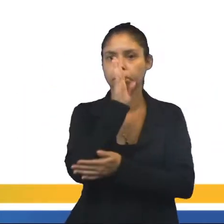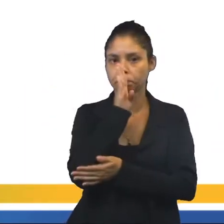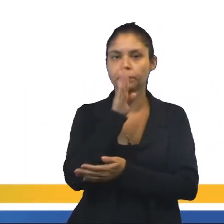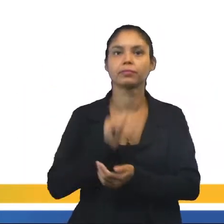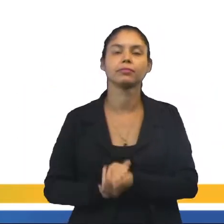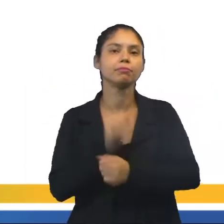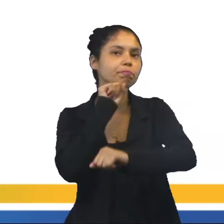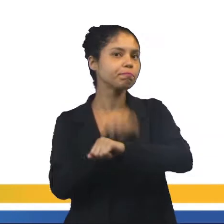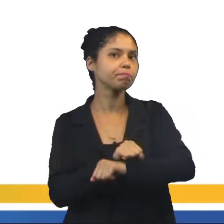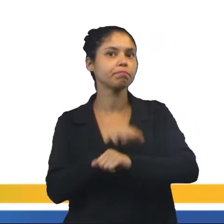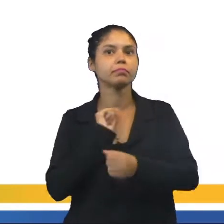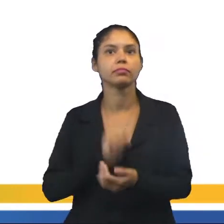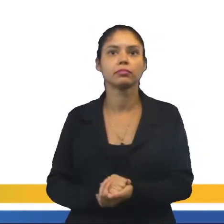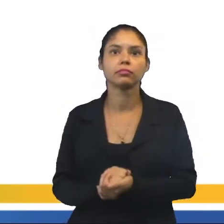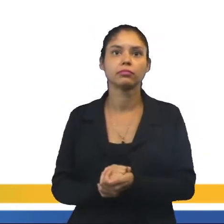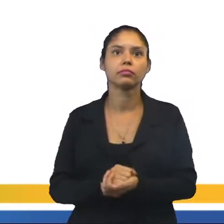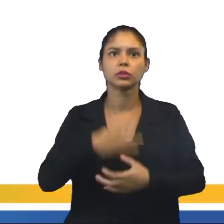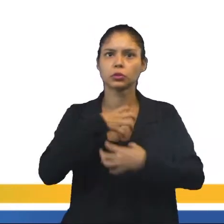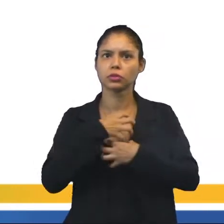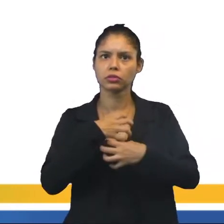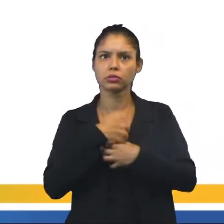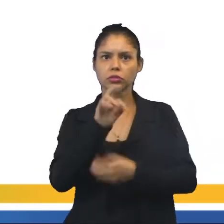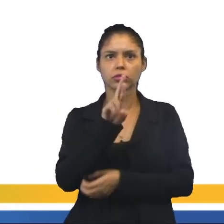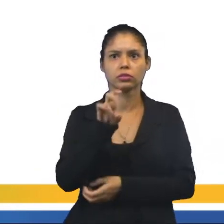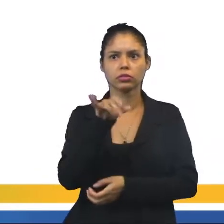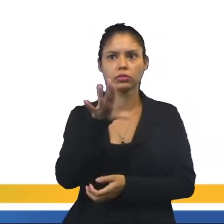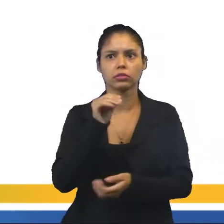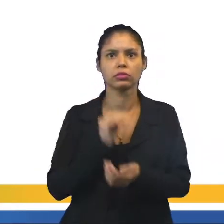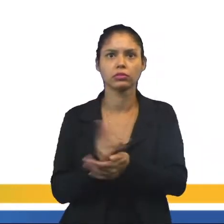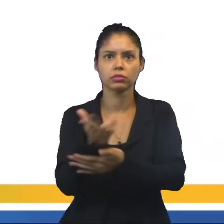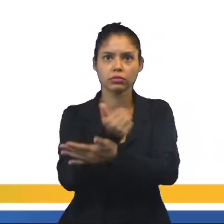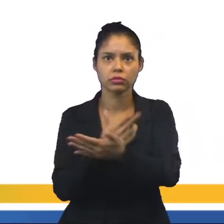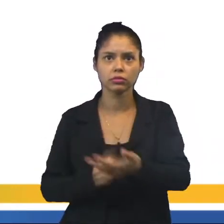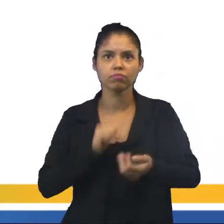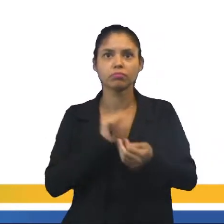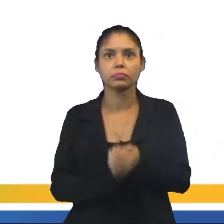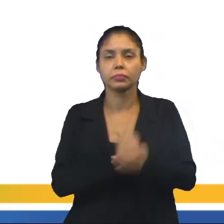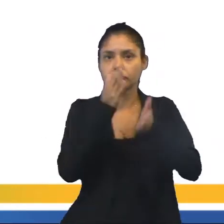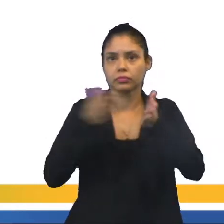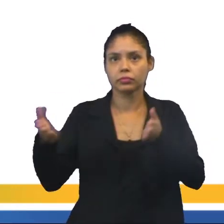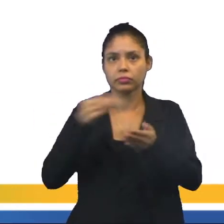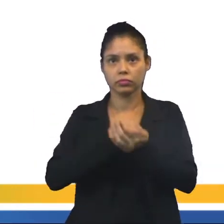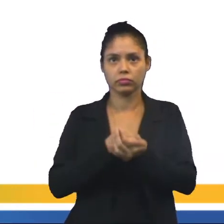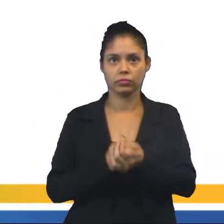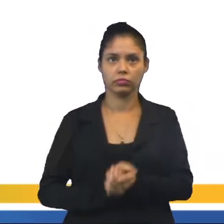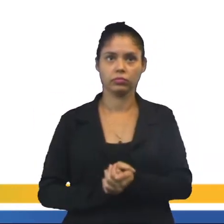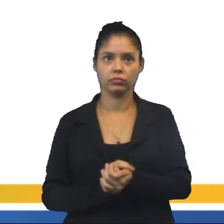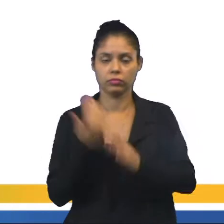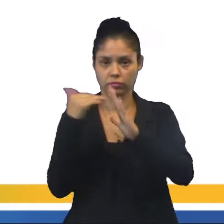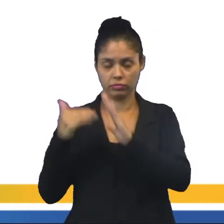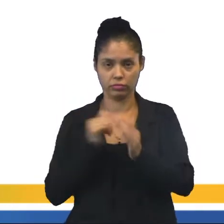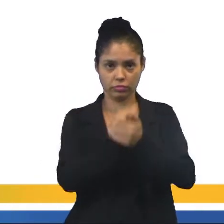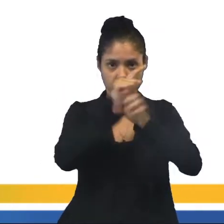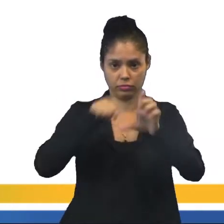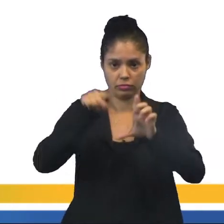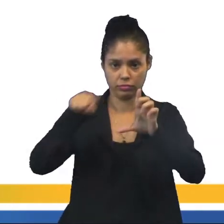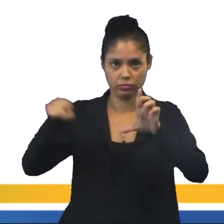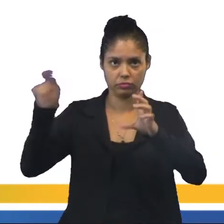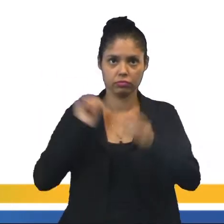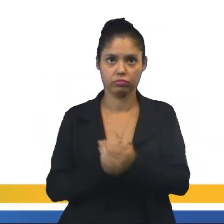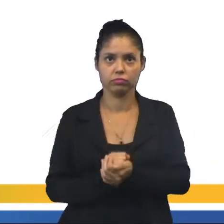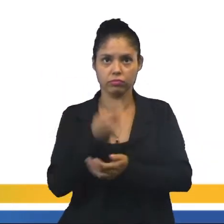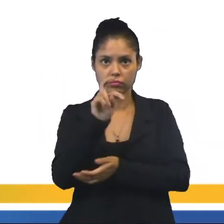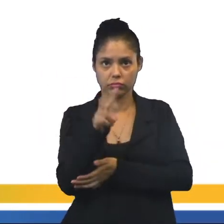pausas no sentido restrito é a arte de coordenar e a pizza sonoros